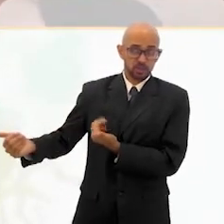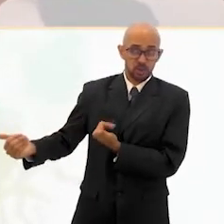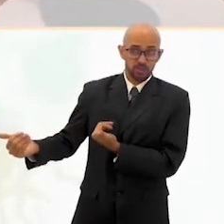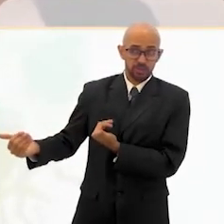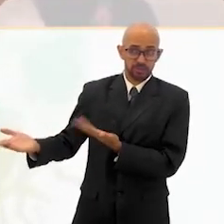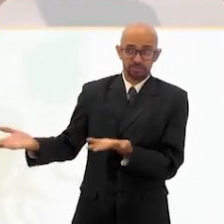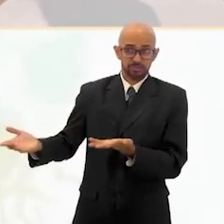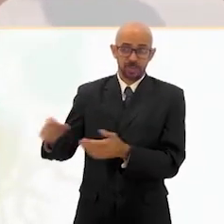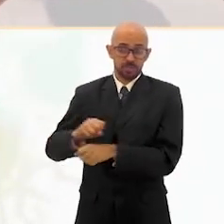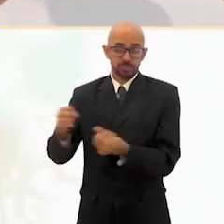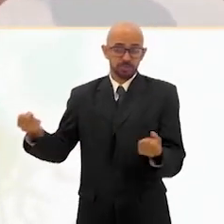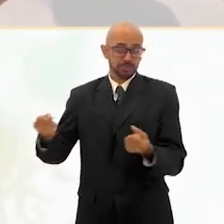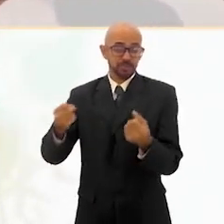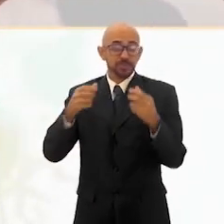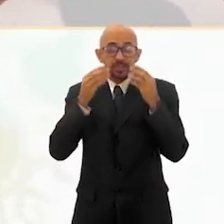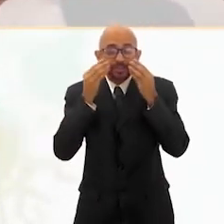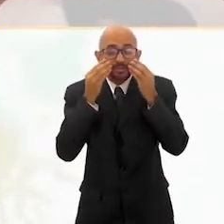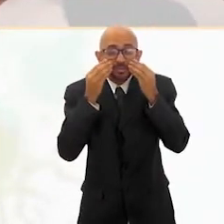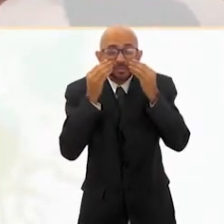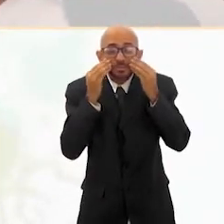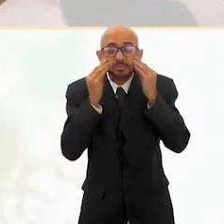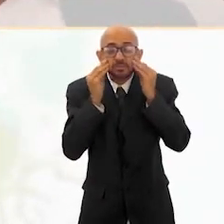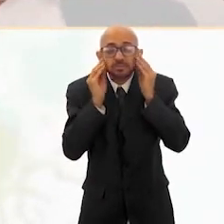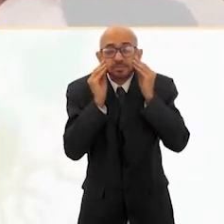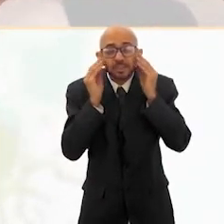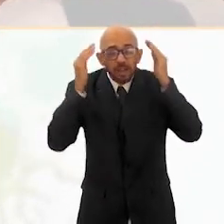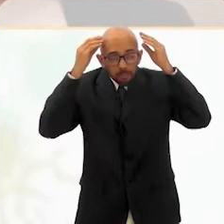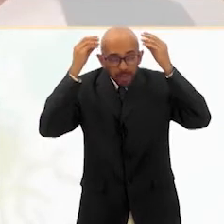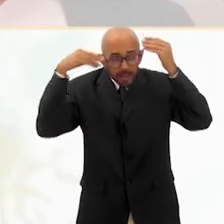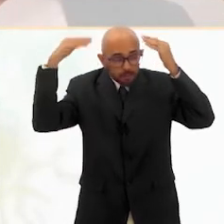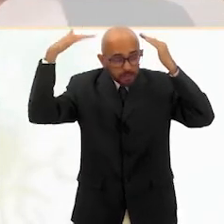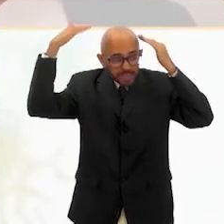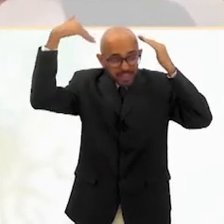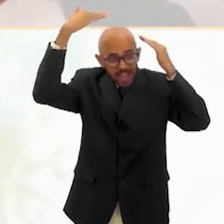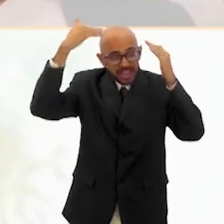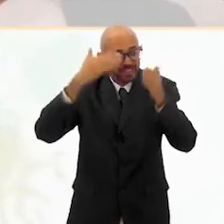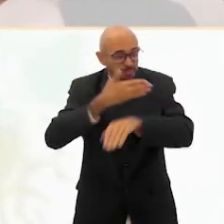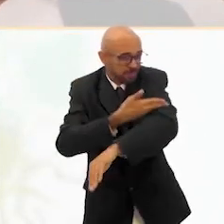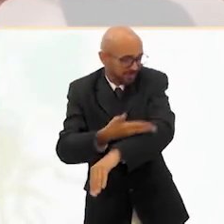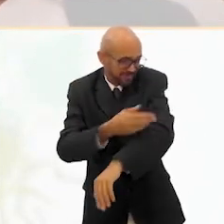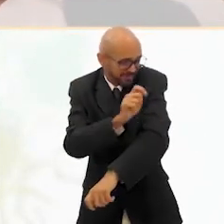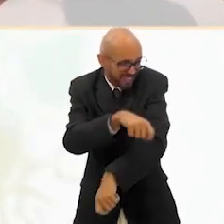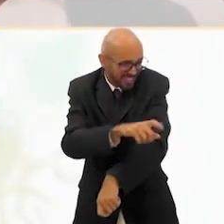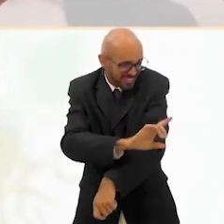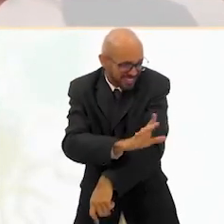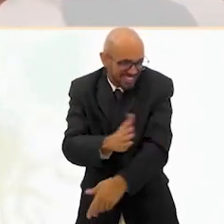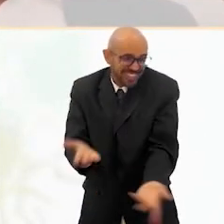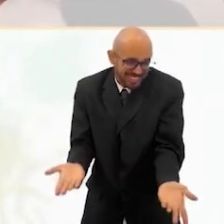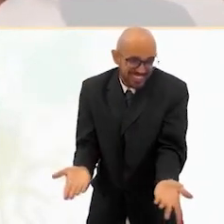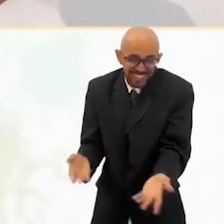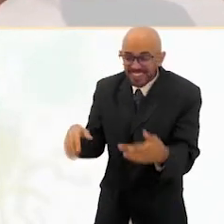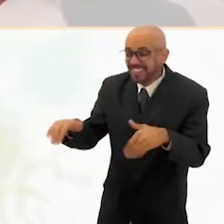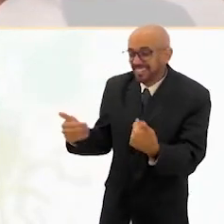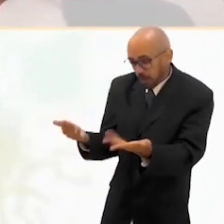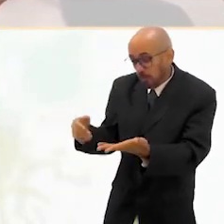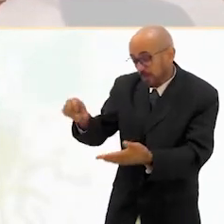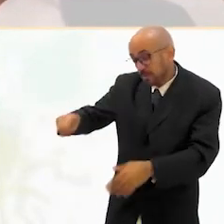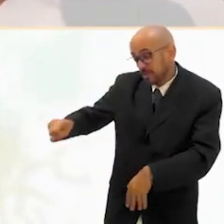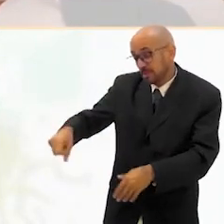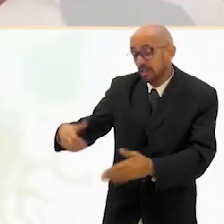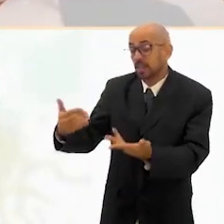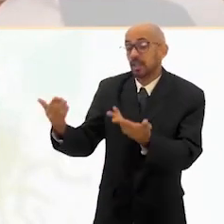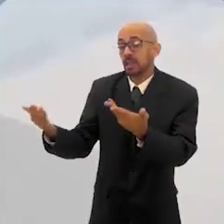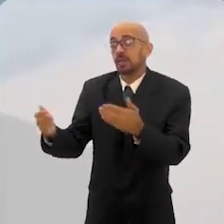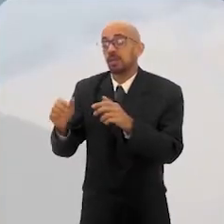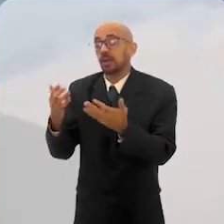assim, é uma rugas, coisa que pintar o não está no cabelo de meu alcance, né? branco. Exatamente. Então, na verdade, assim, o que eu quis fazer esse paralelo foi o seguinte: